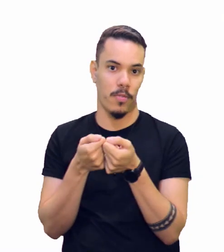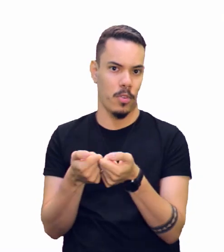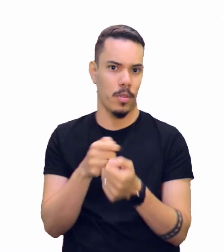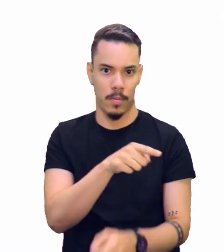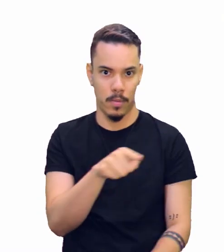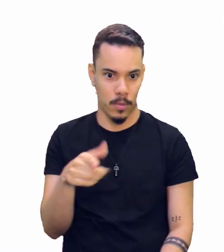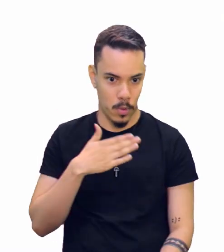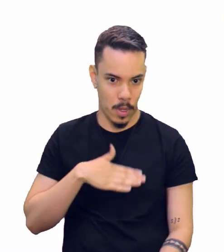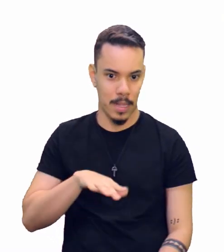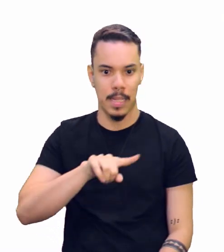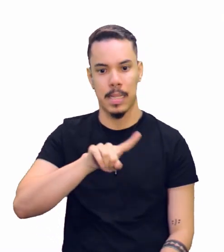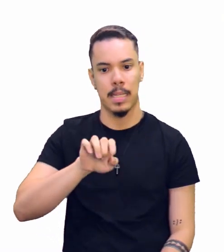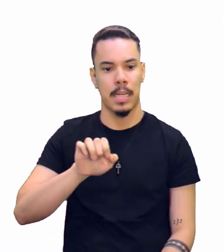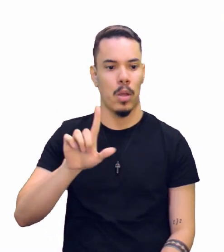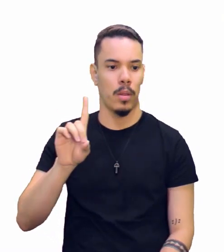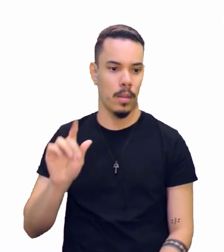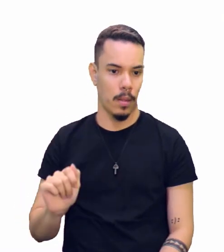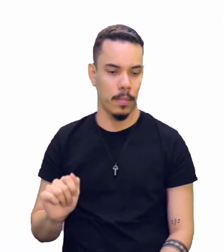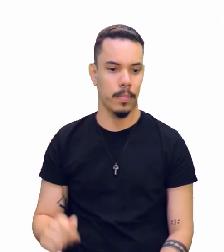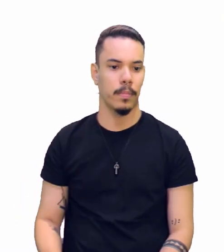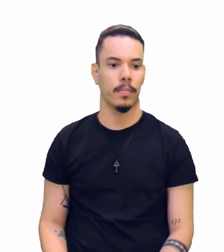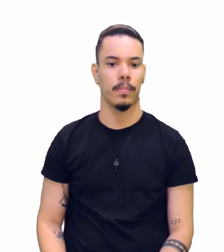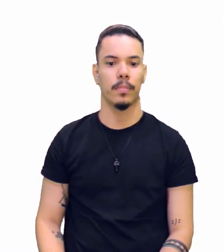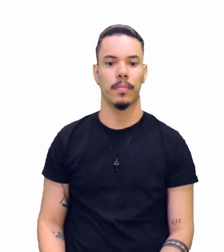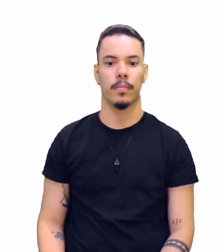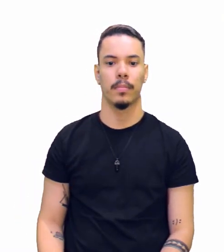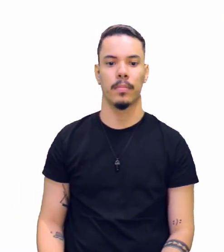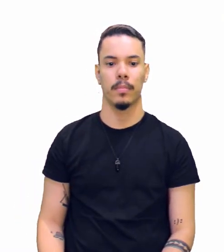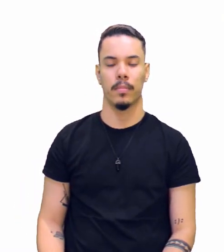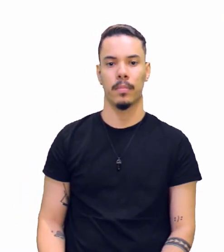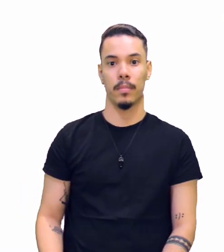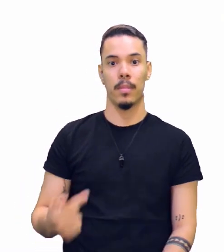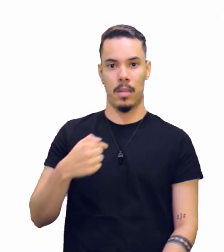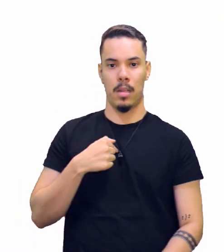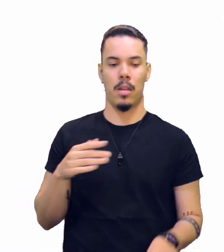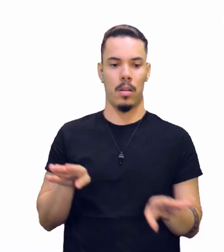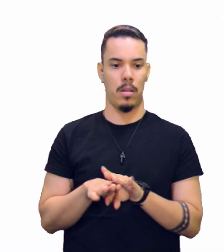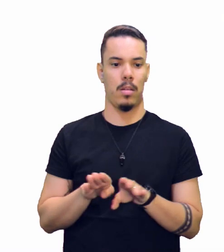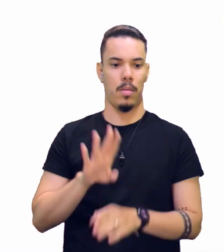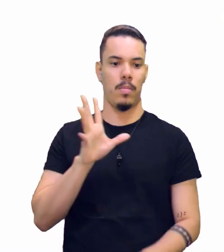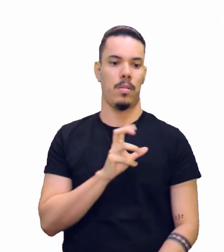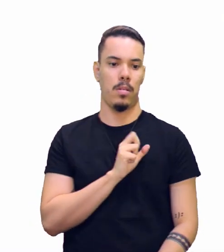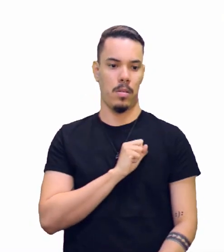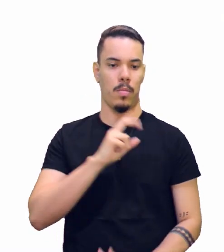não conhece Love Reading eu também amo